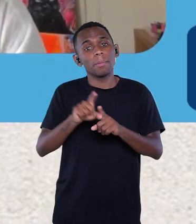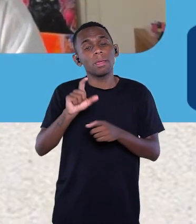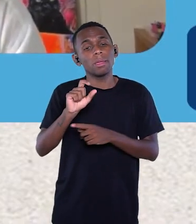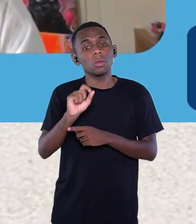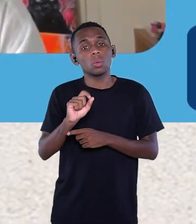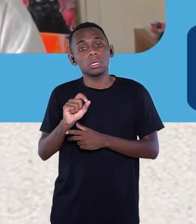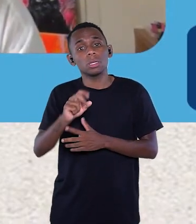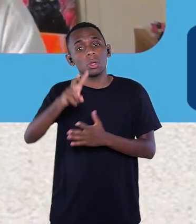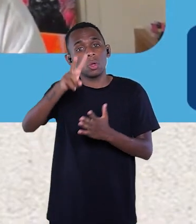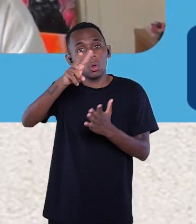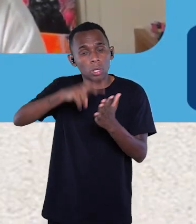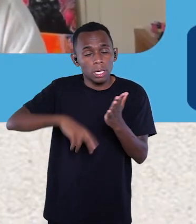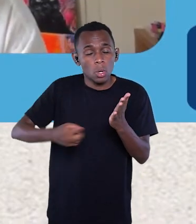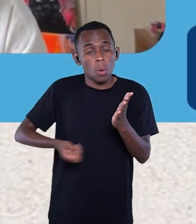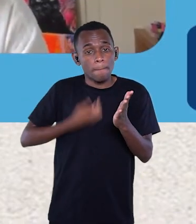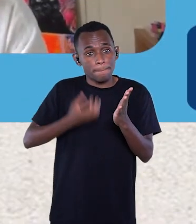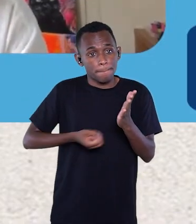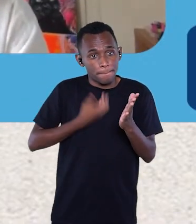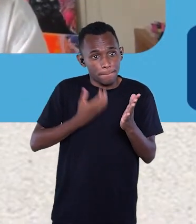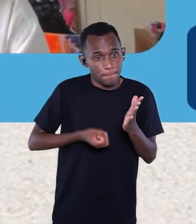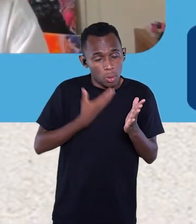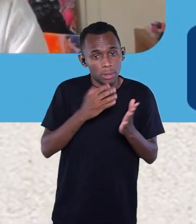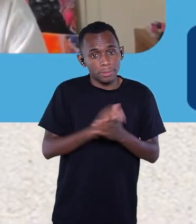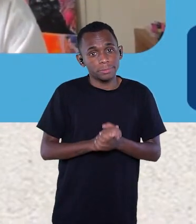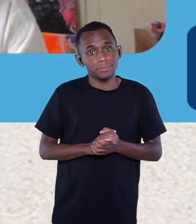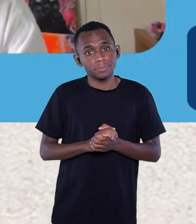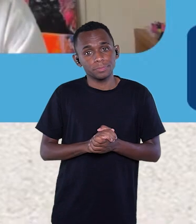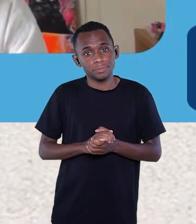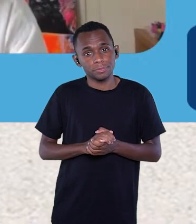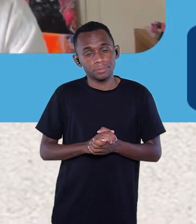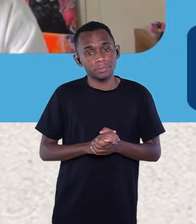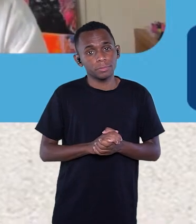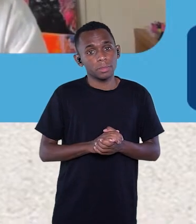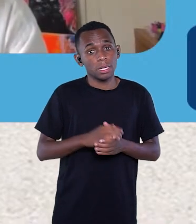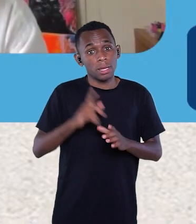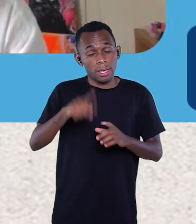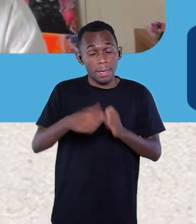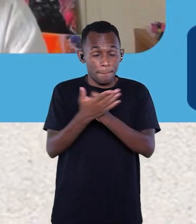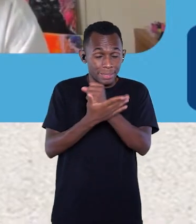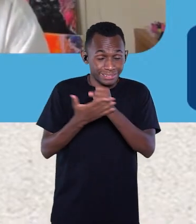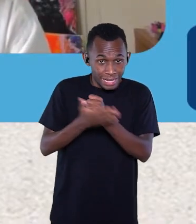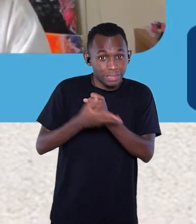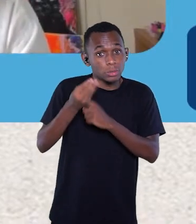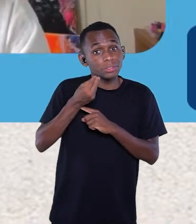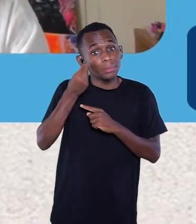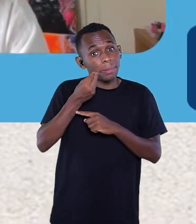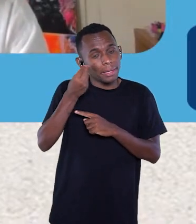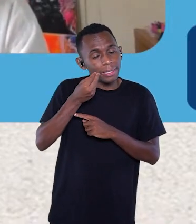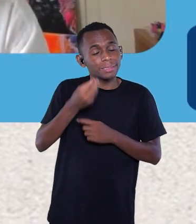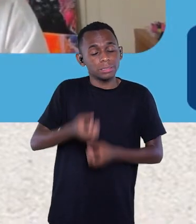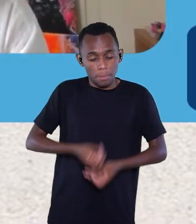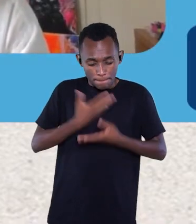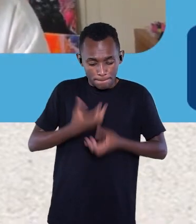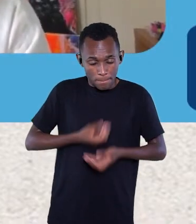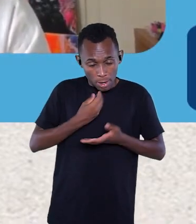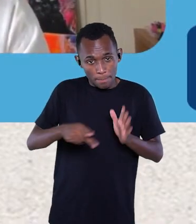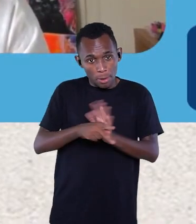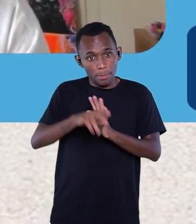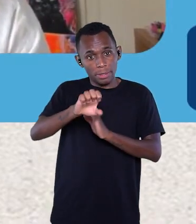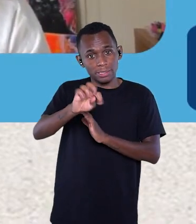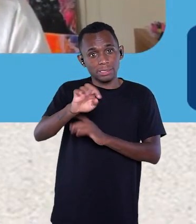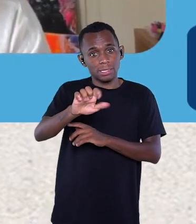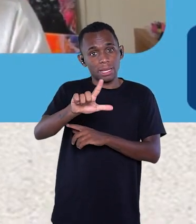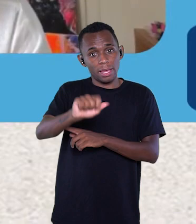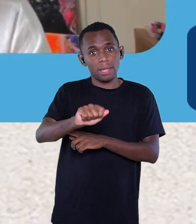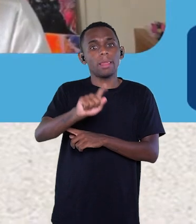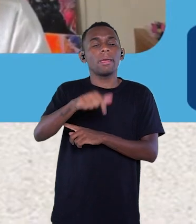esse poema aqui, que eu leio daqui a pouco, que ele é baseado num poema da Estela Rosa,